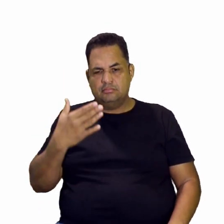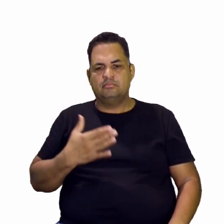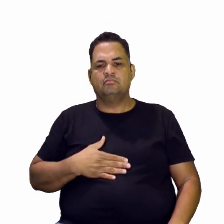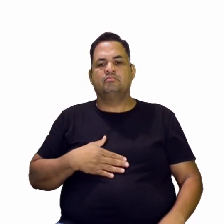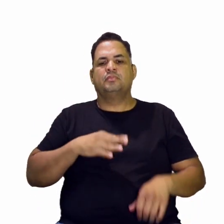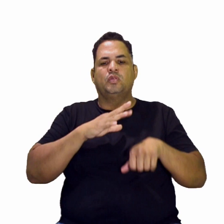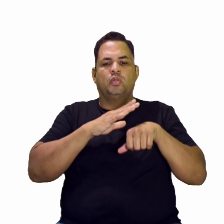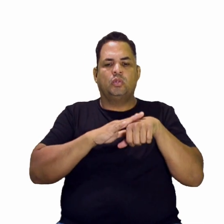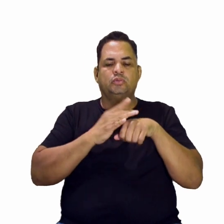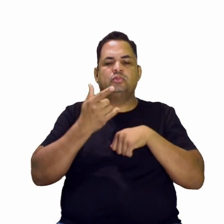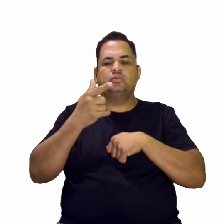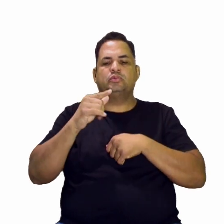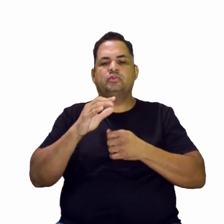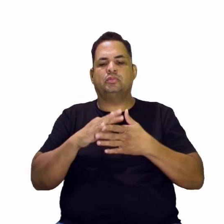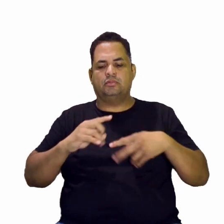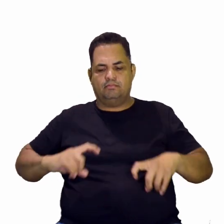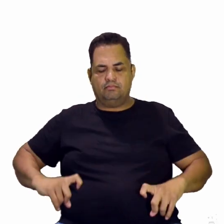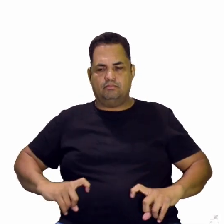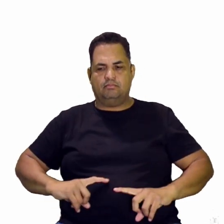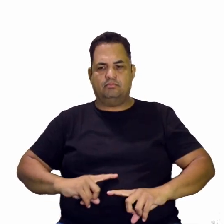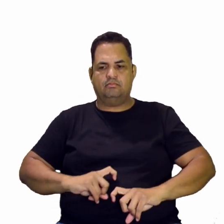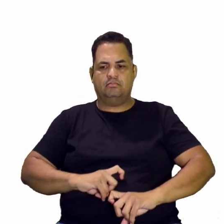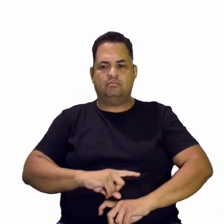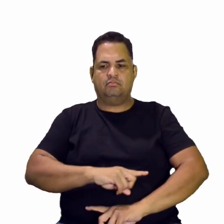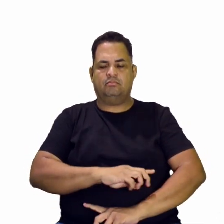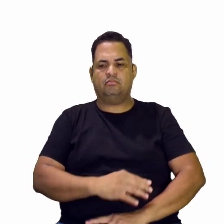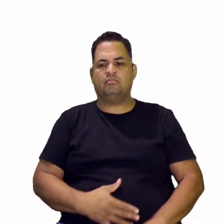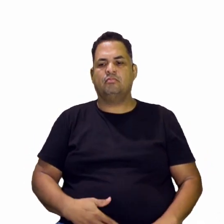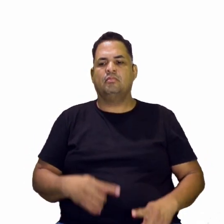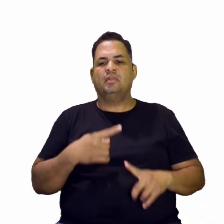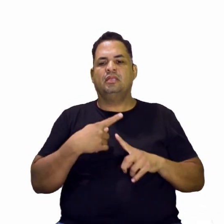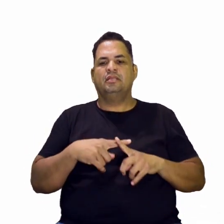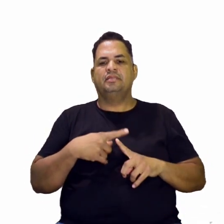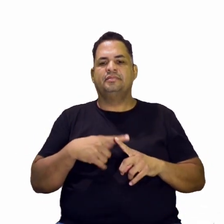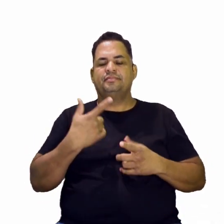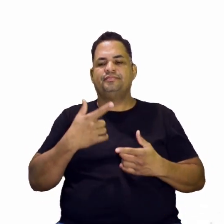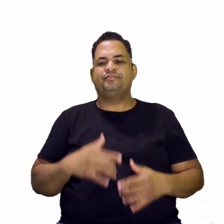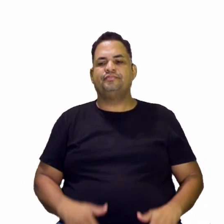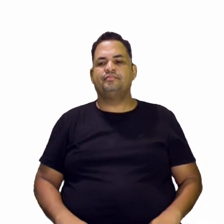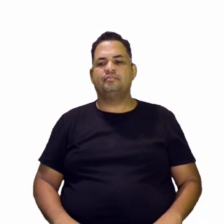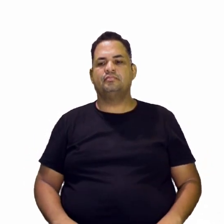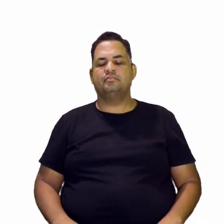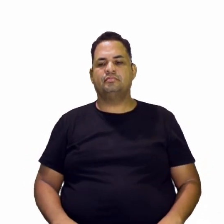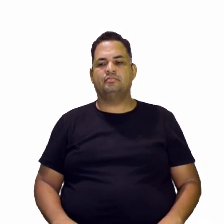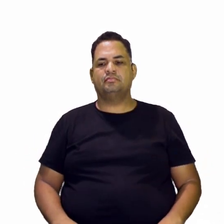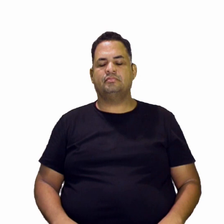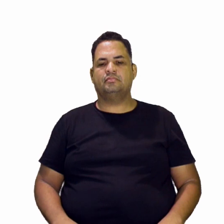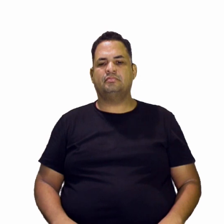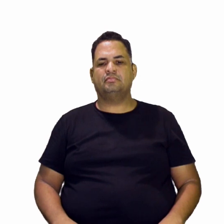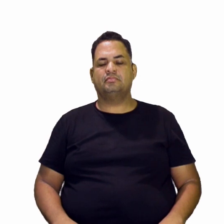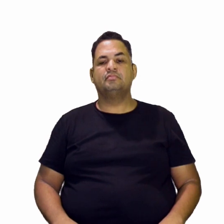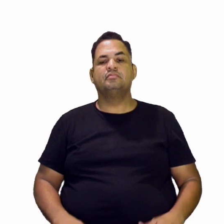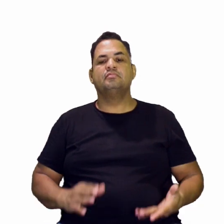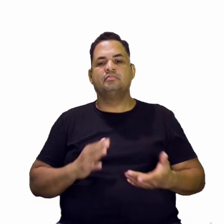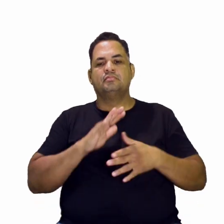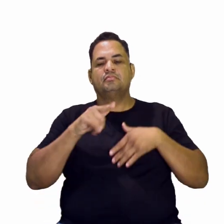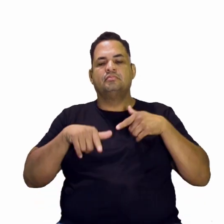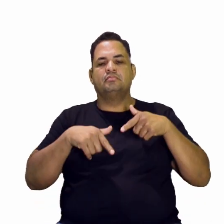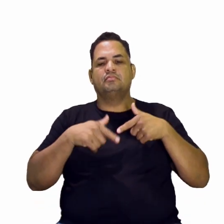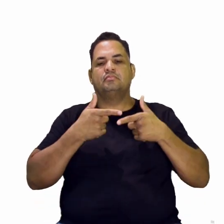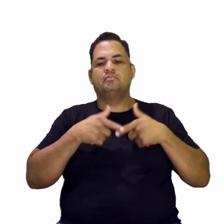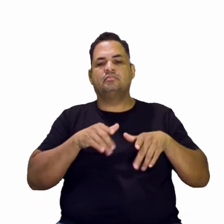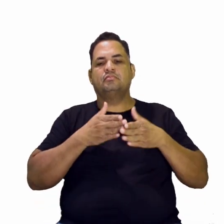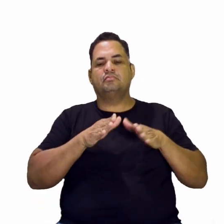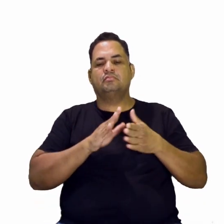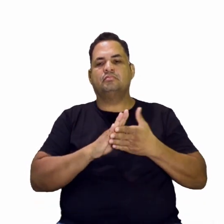reinfestada, né? Ser reinfestada por esse verme, tá? Por causa de uma dessas proglótides que acaba reproduzindo e formando